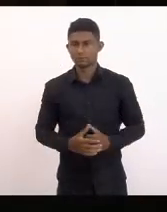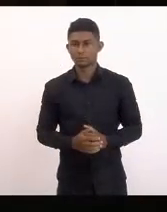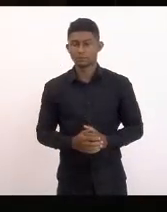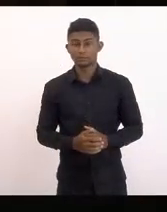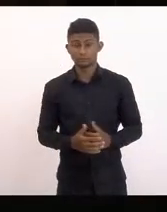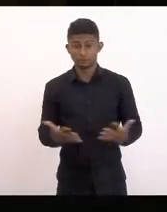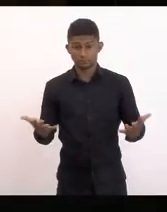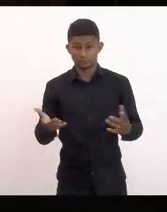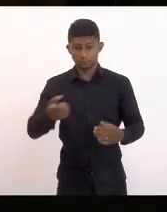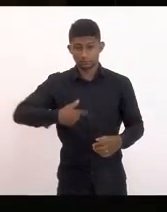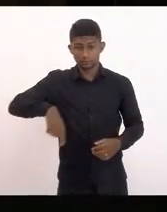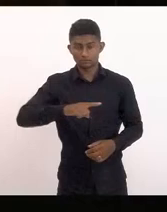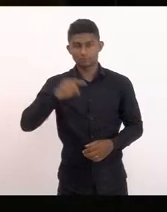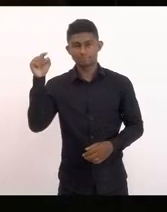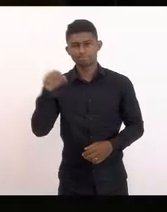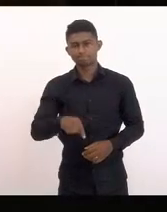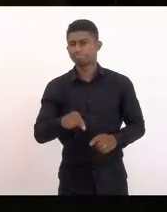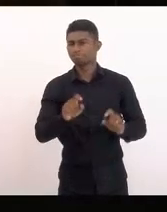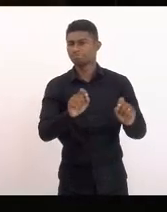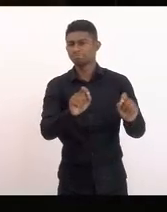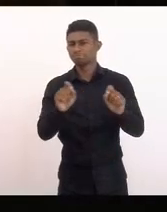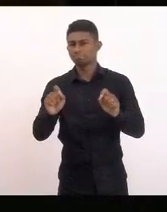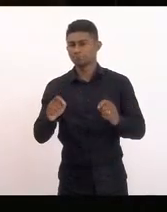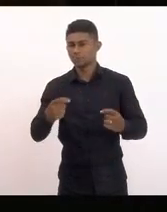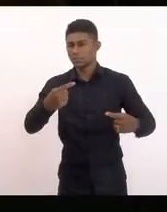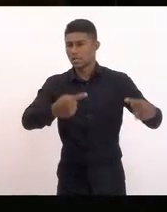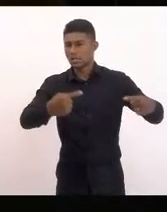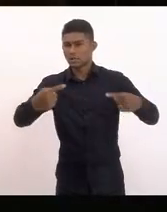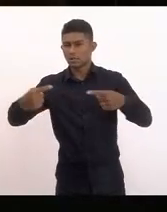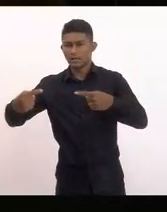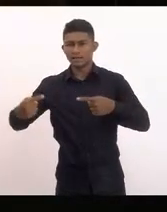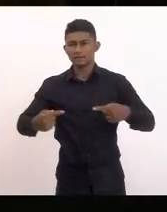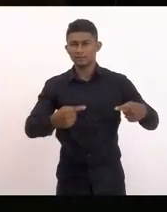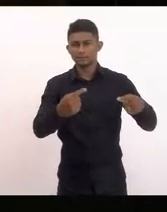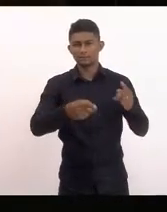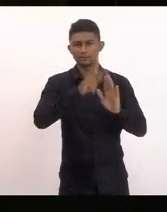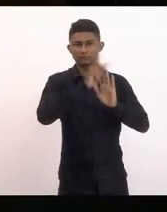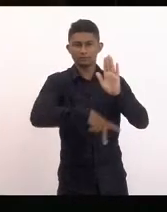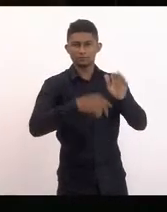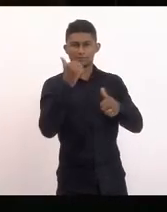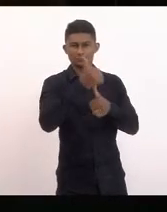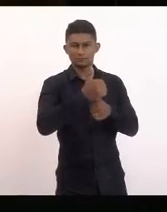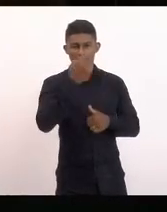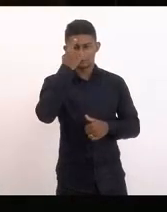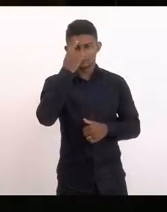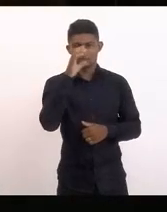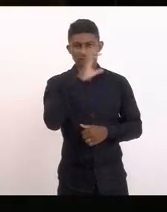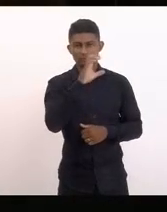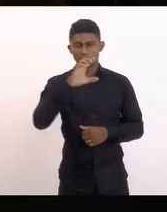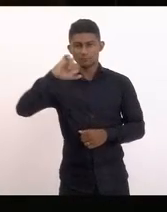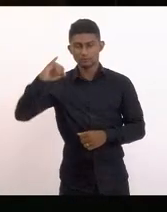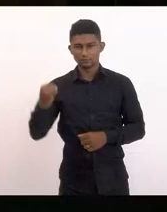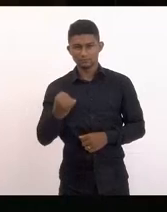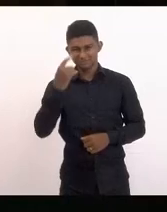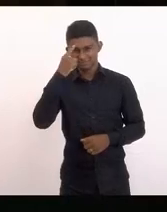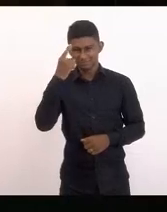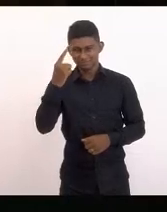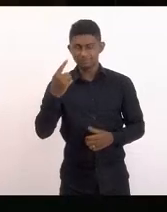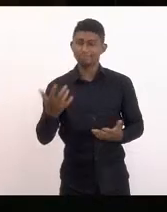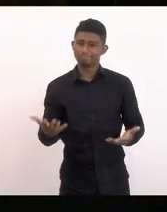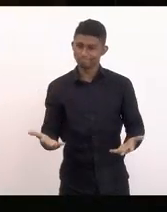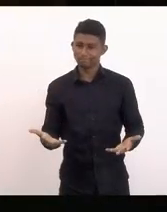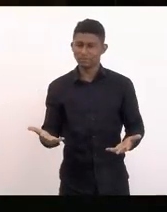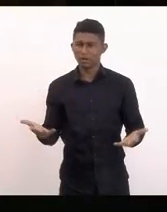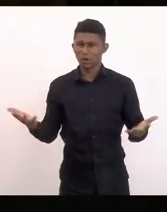aqui debatendo um substitutivo que foi trazido pela CCJ. E é inadmissível